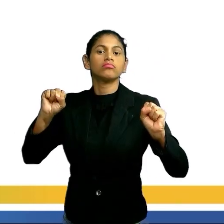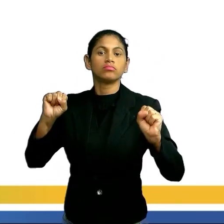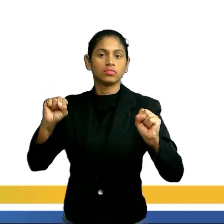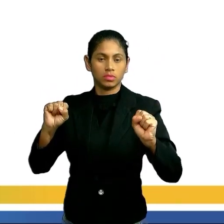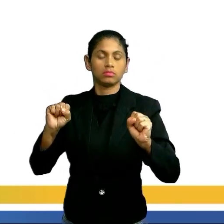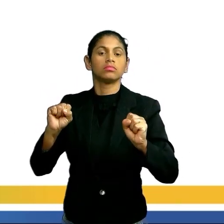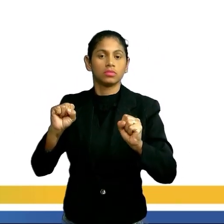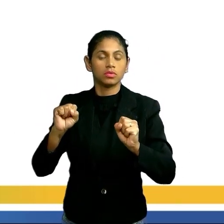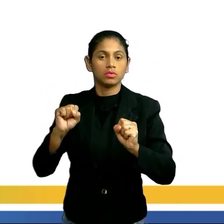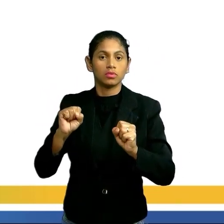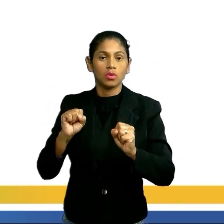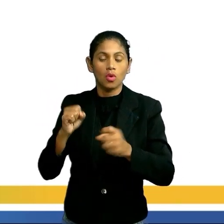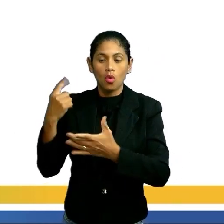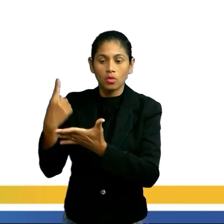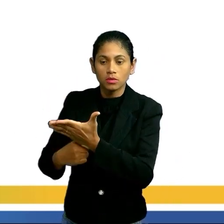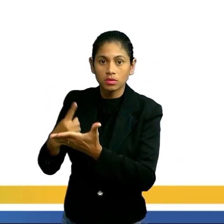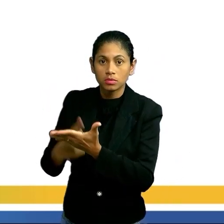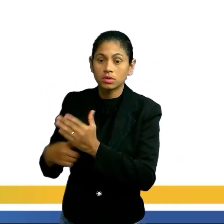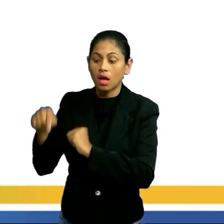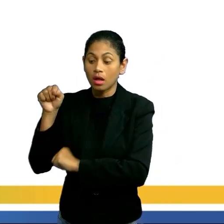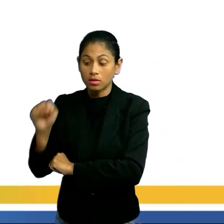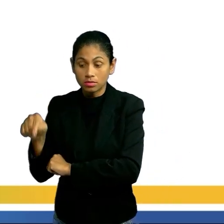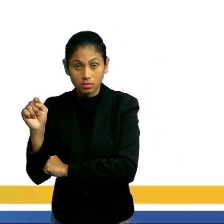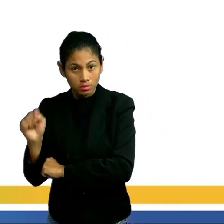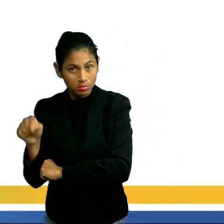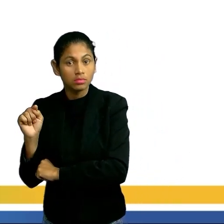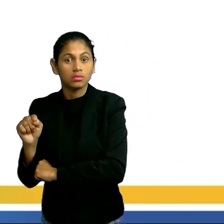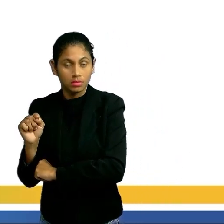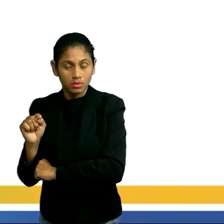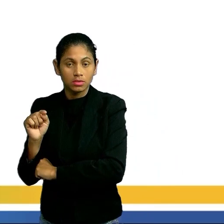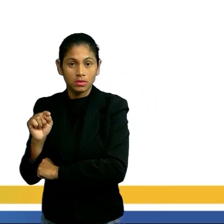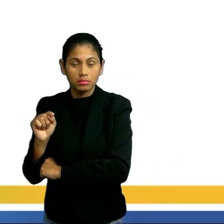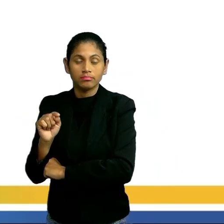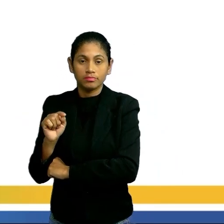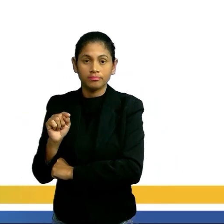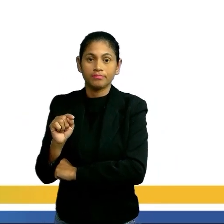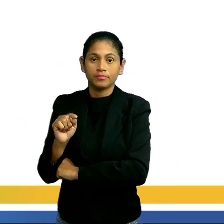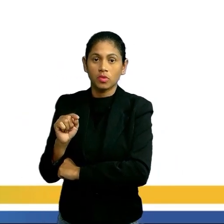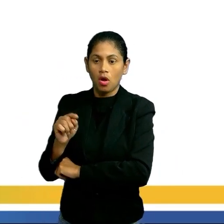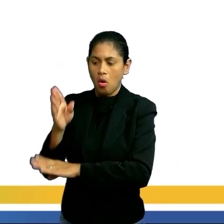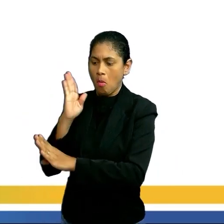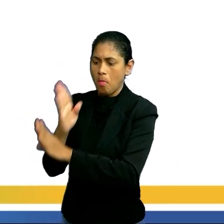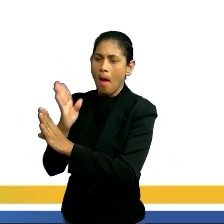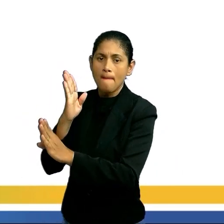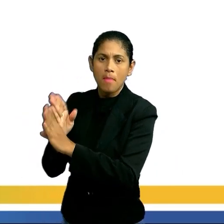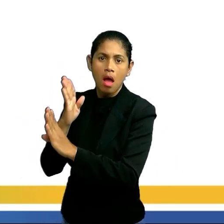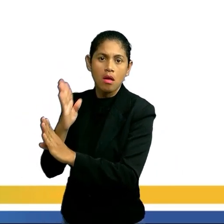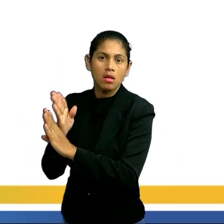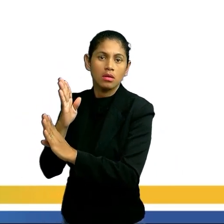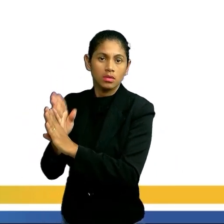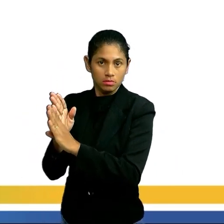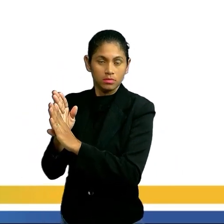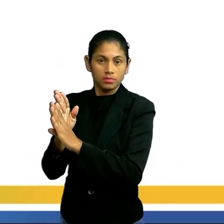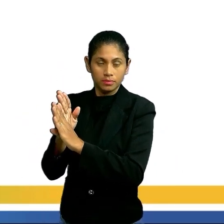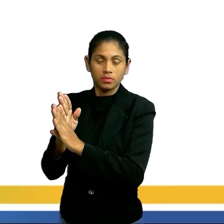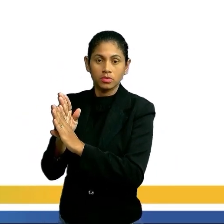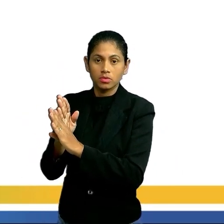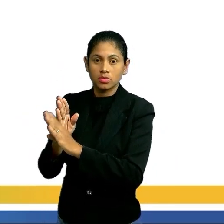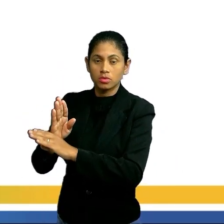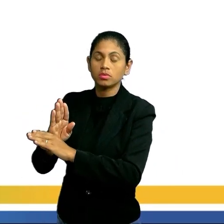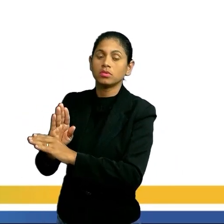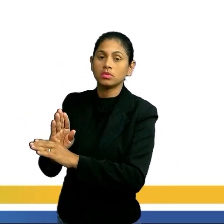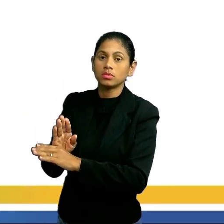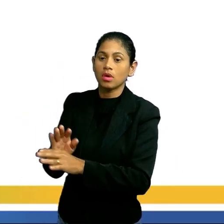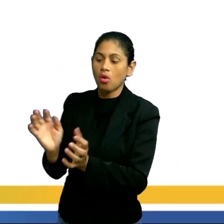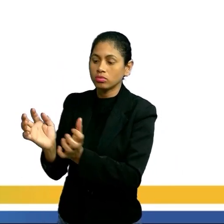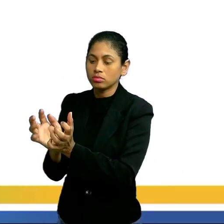Soviética, perseguindo, olha aí como uma das características também do governo Dutra, a perseguição aos partidos comunistas que tinham no